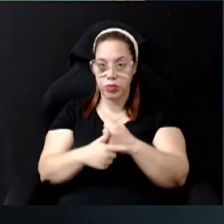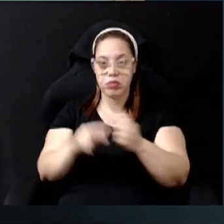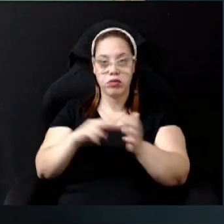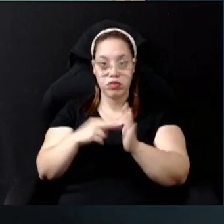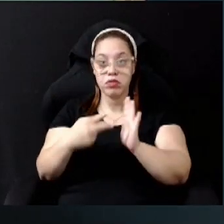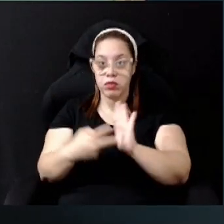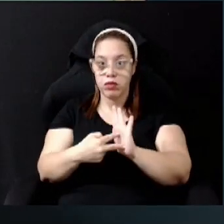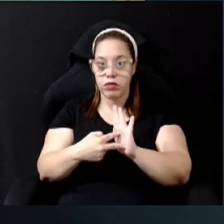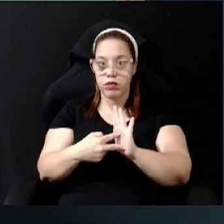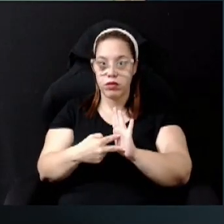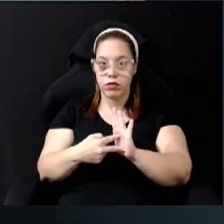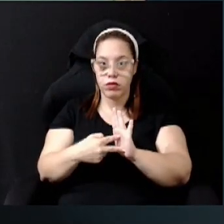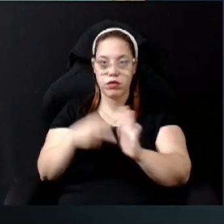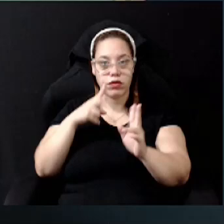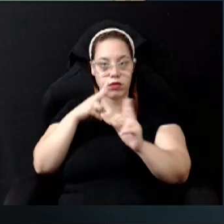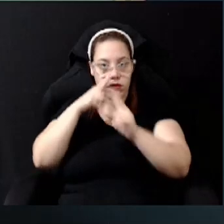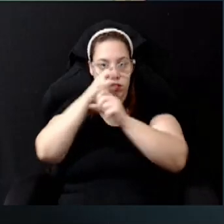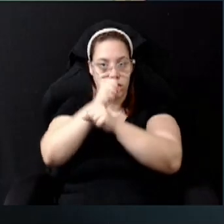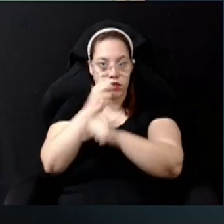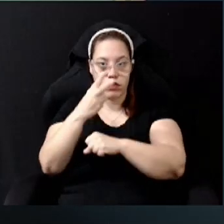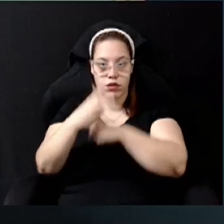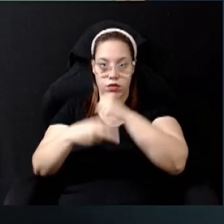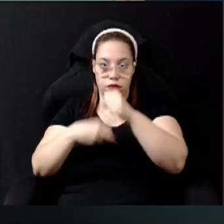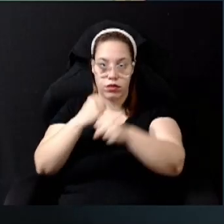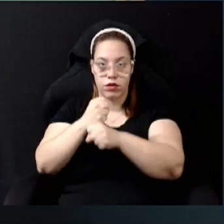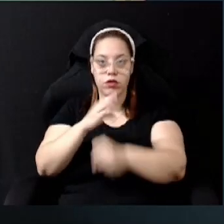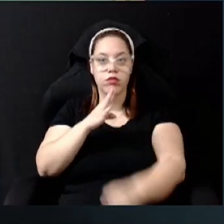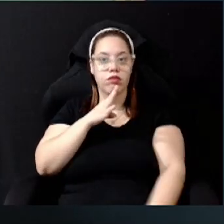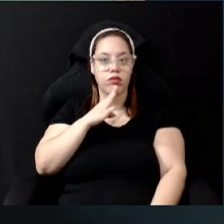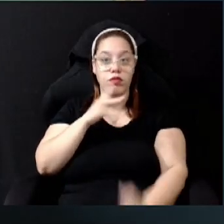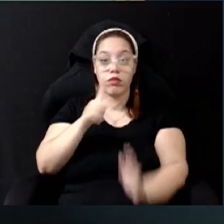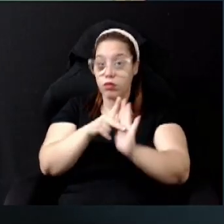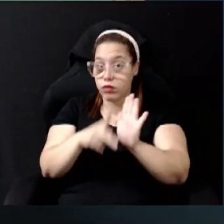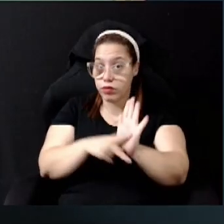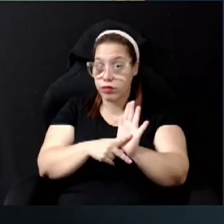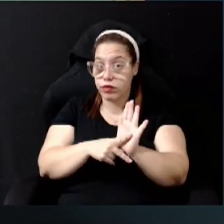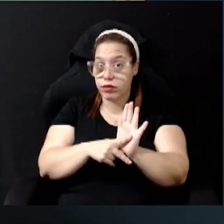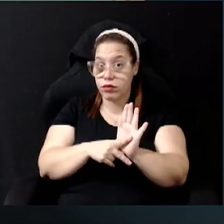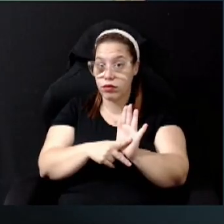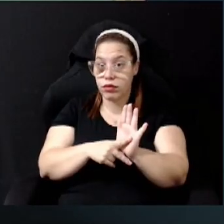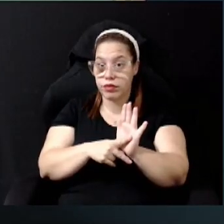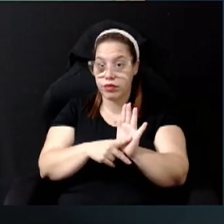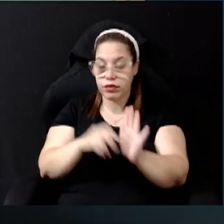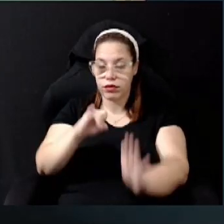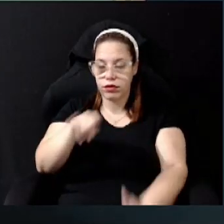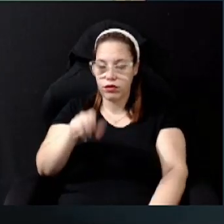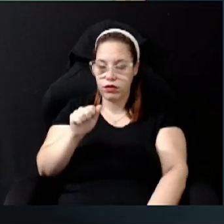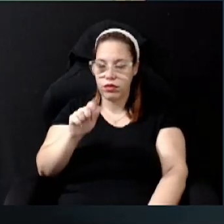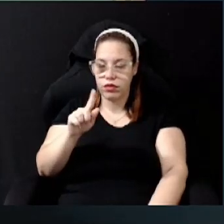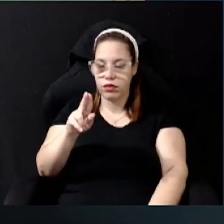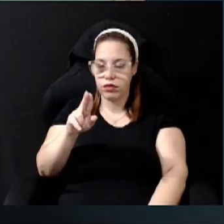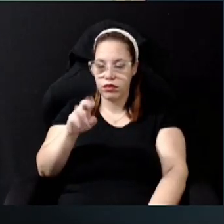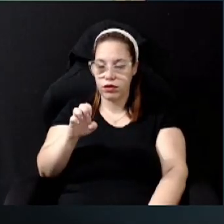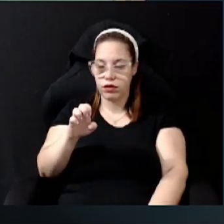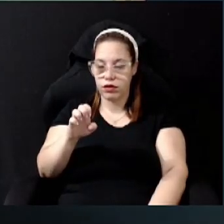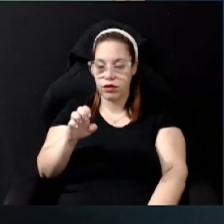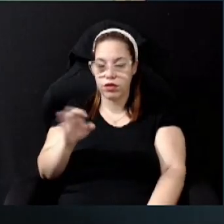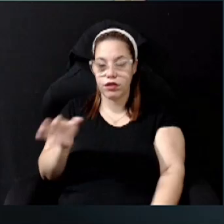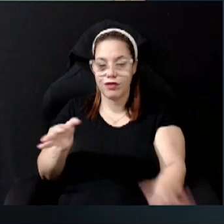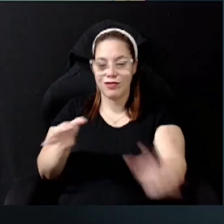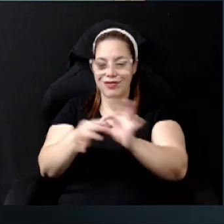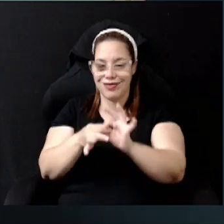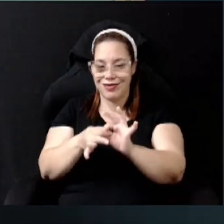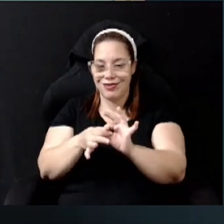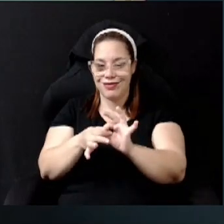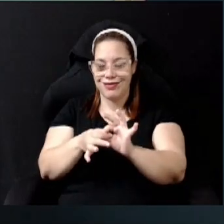muita força. Faz 2 anos que eu conheci o projeto e assim, a Jaque é uma pessoa que ela nos integra, ela junta,